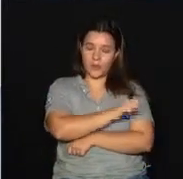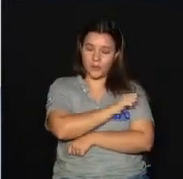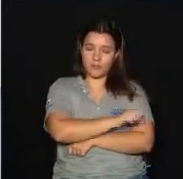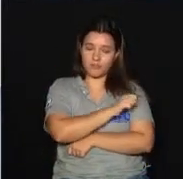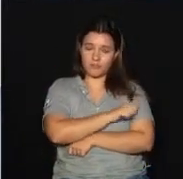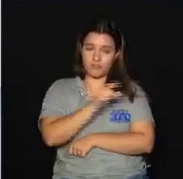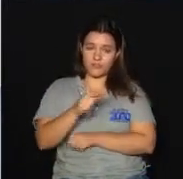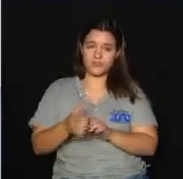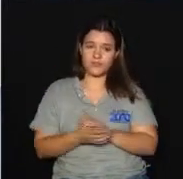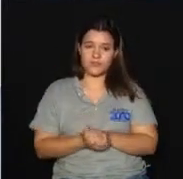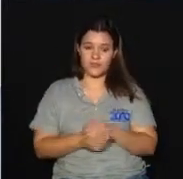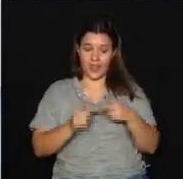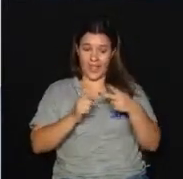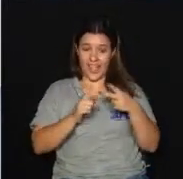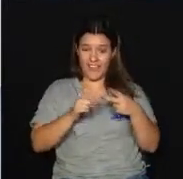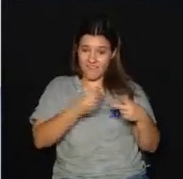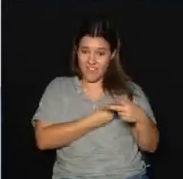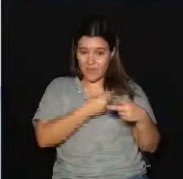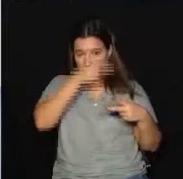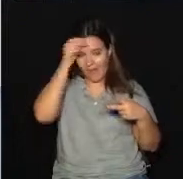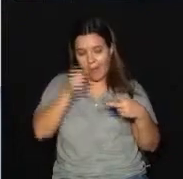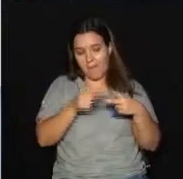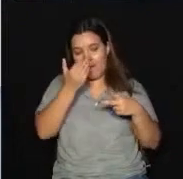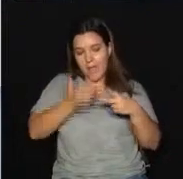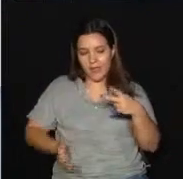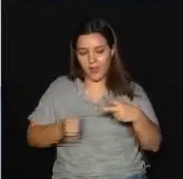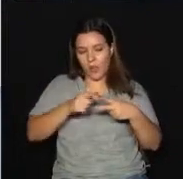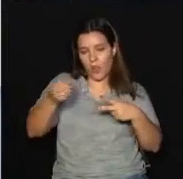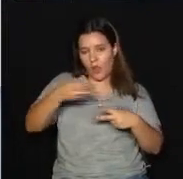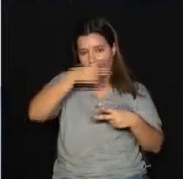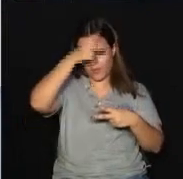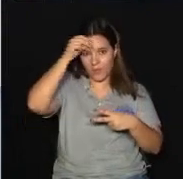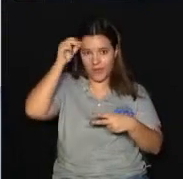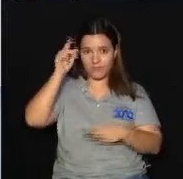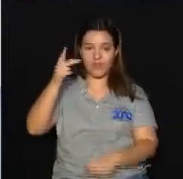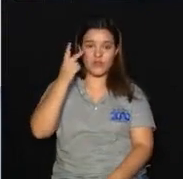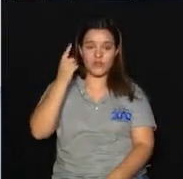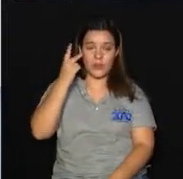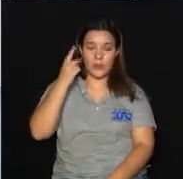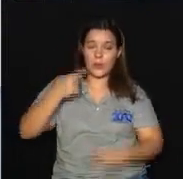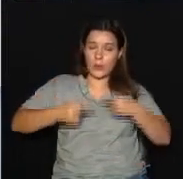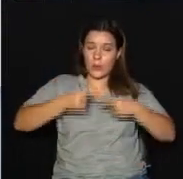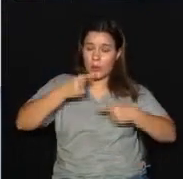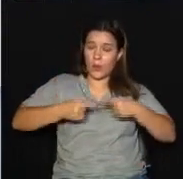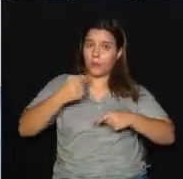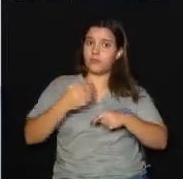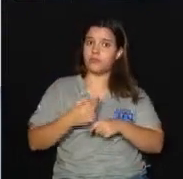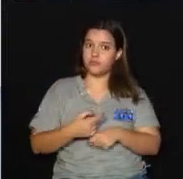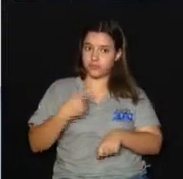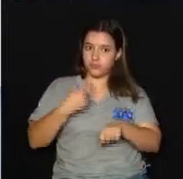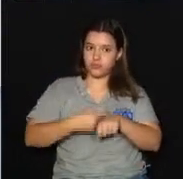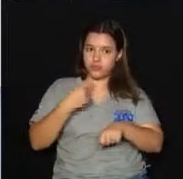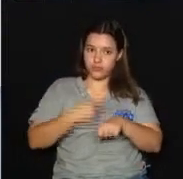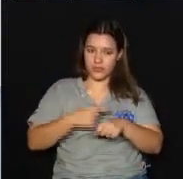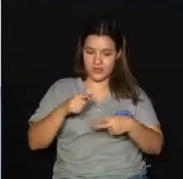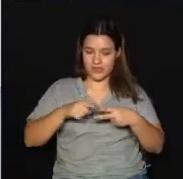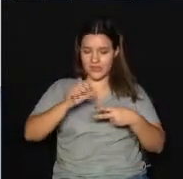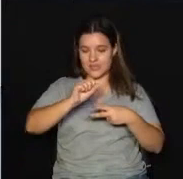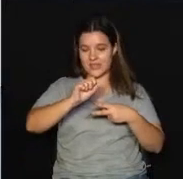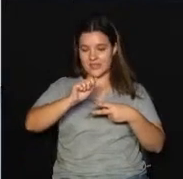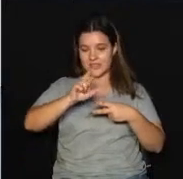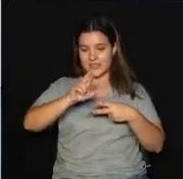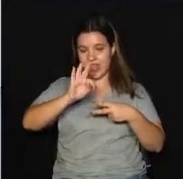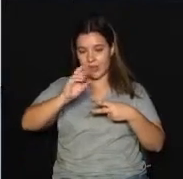candidato Crivella, que estava tentando a reeleição. Em Fortaleza, a disputa foi acirrada, foi apertada, mas o Sarto, do